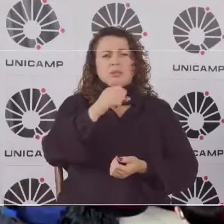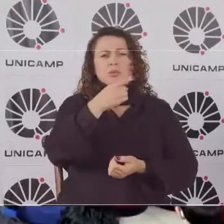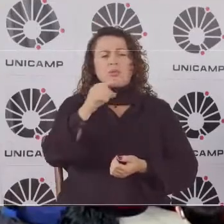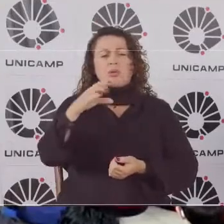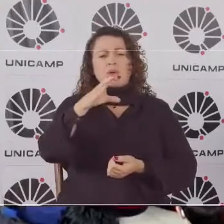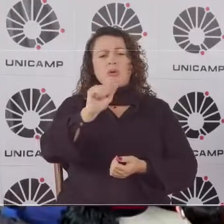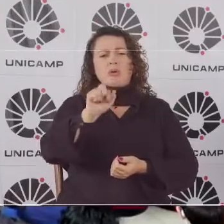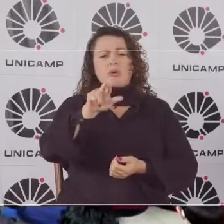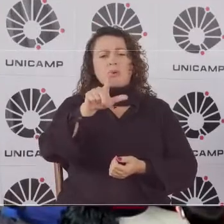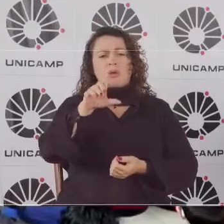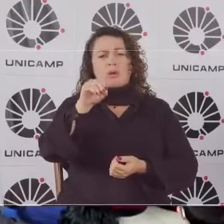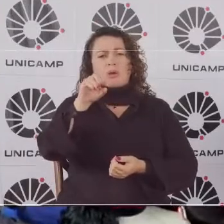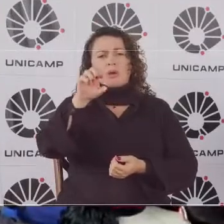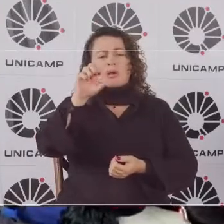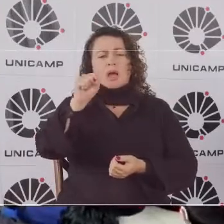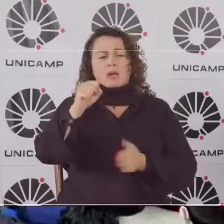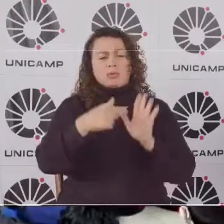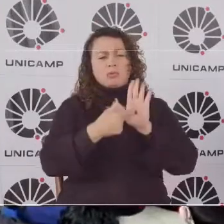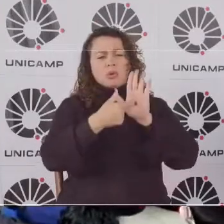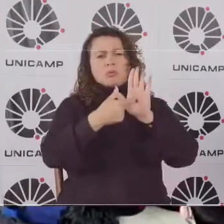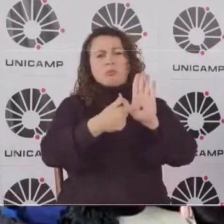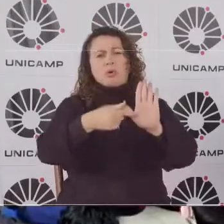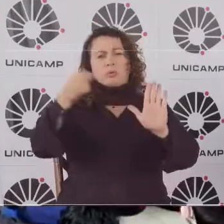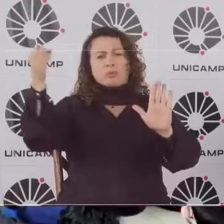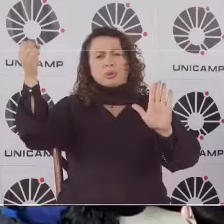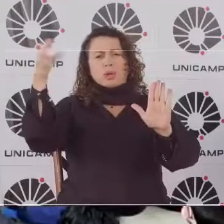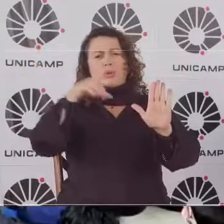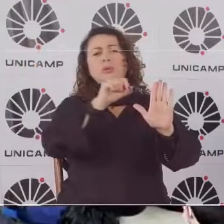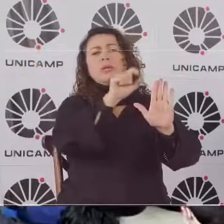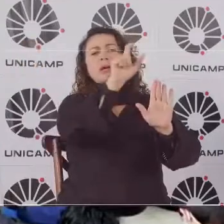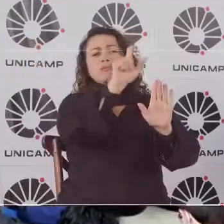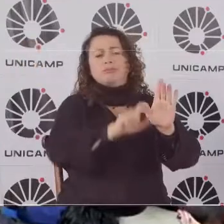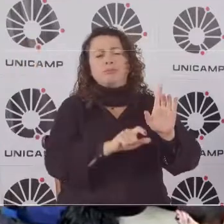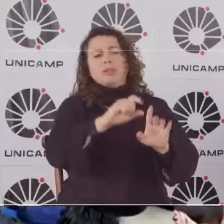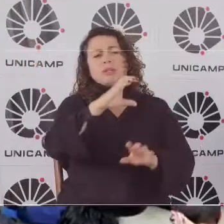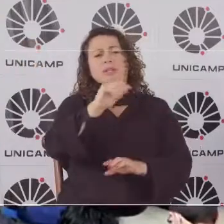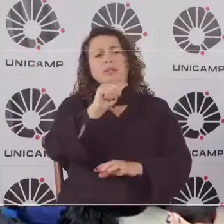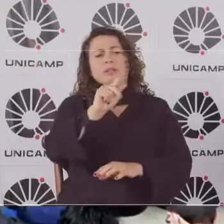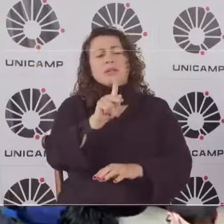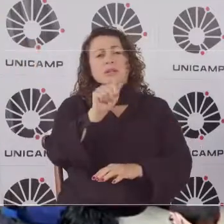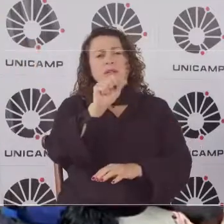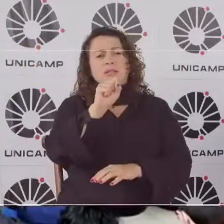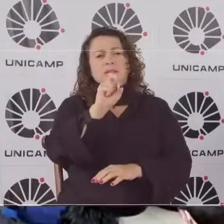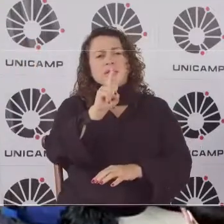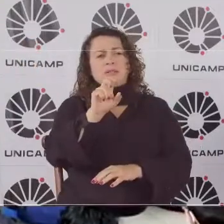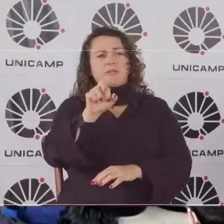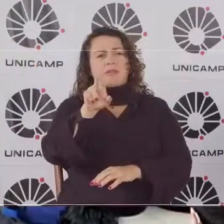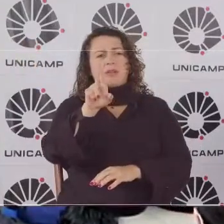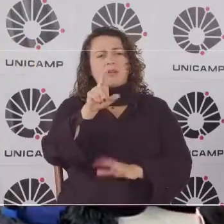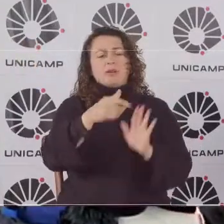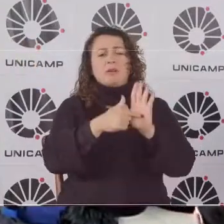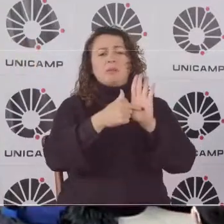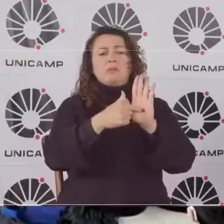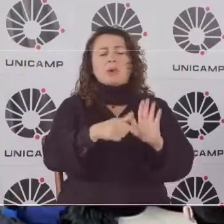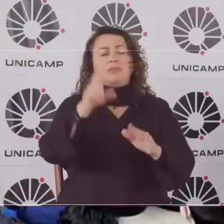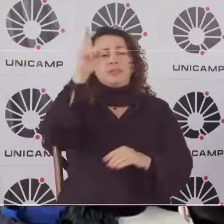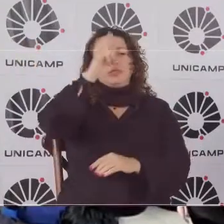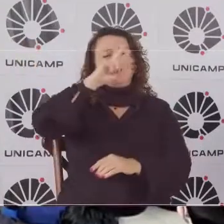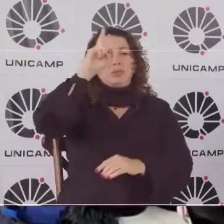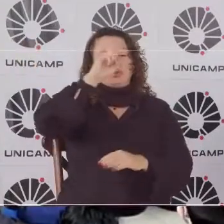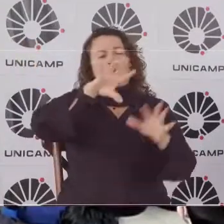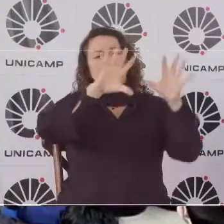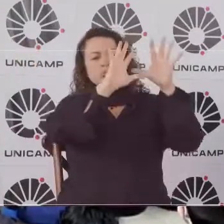Salles faz incidir sobre Cassie her a mina assim o contexto